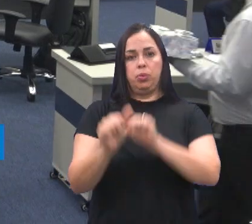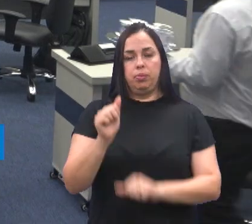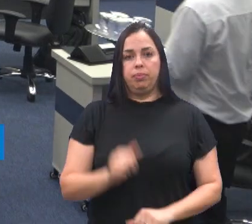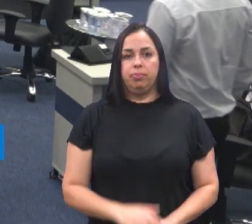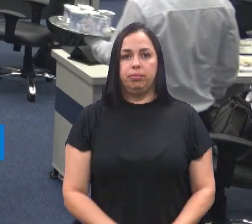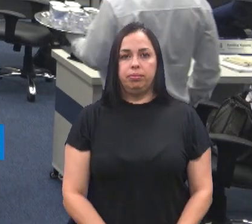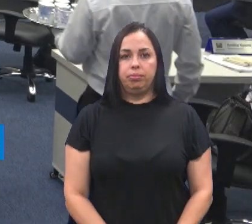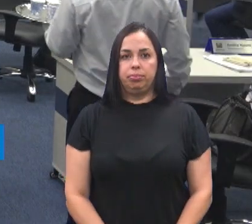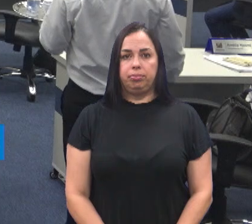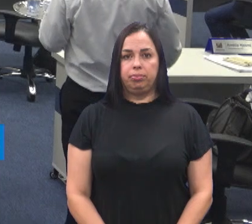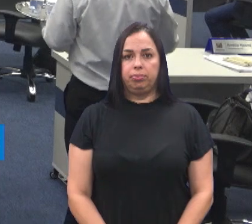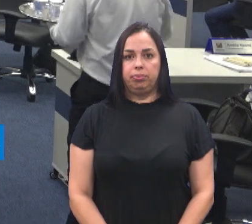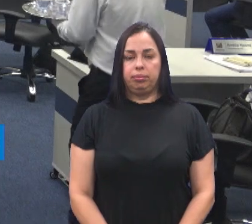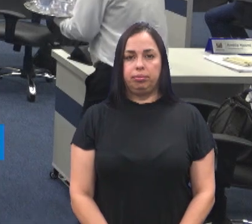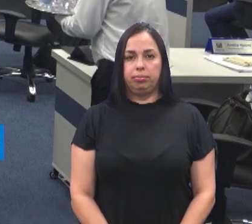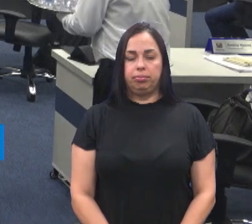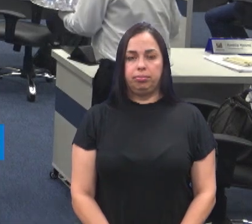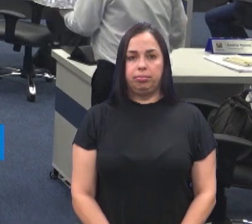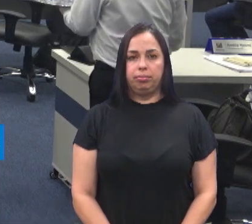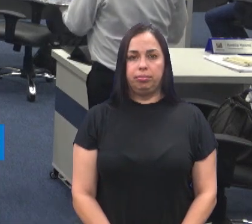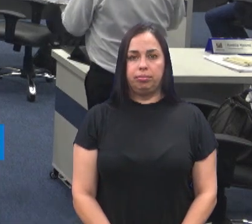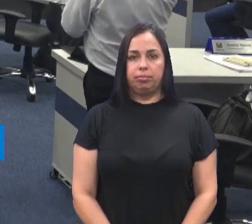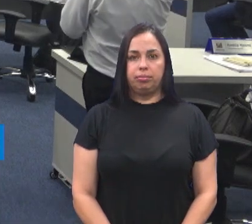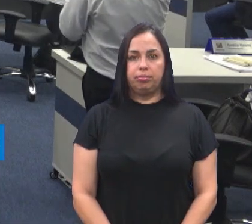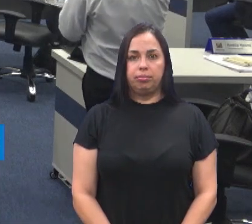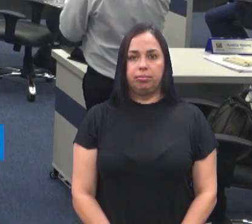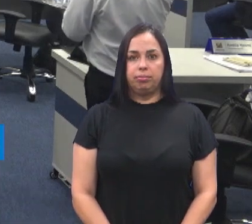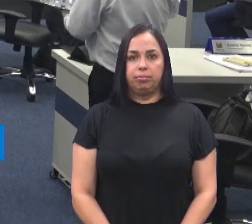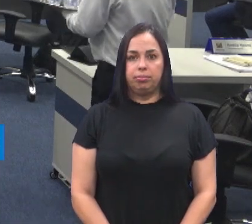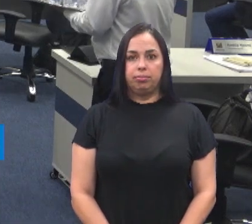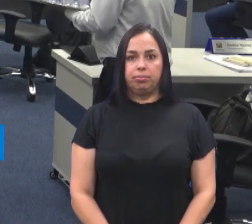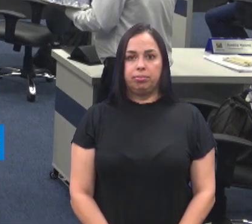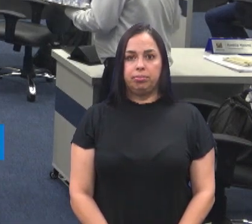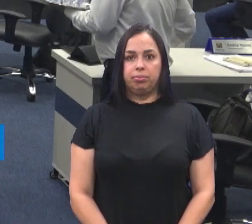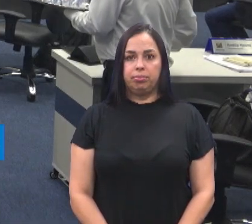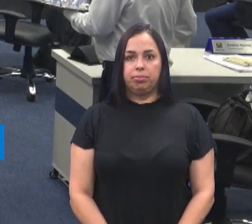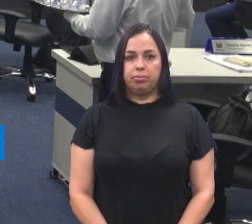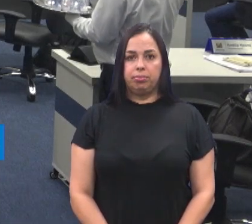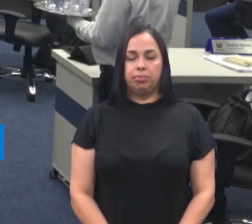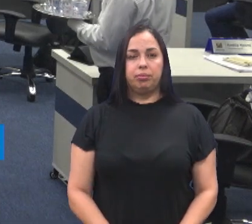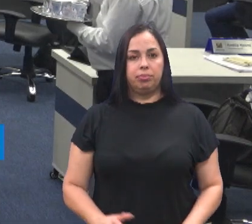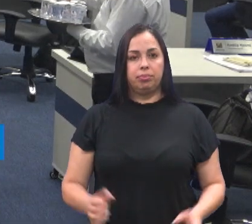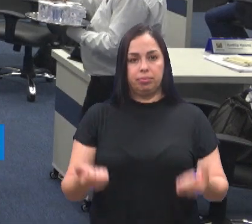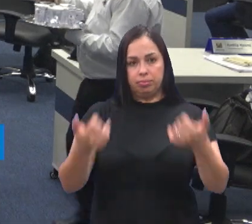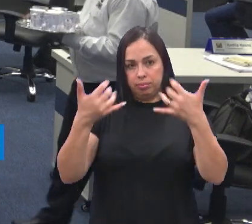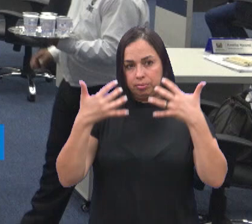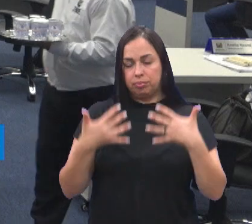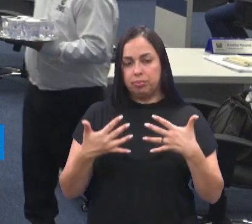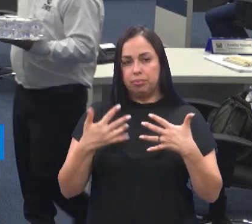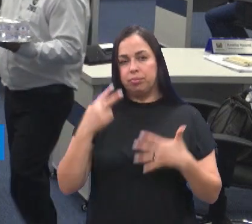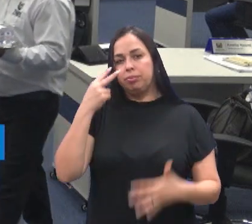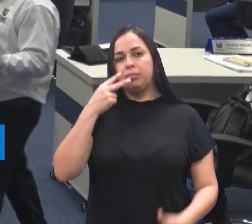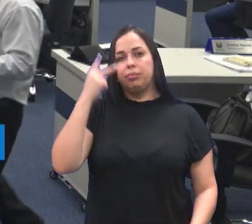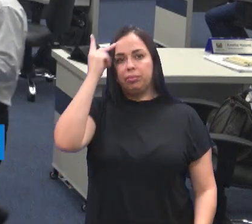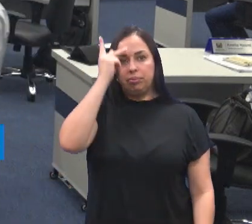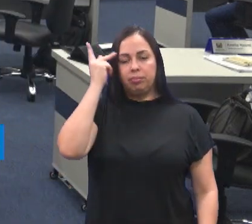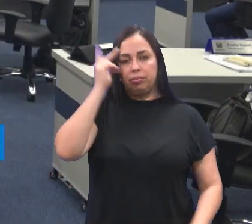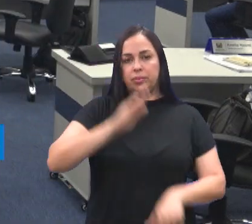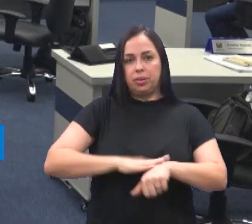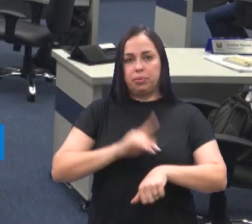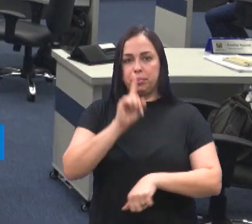Posso falar depois disso aí? Ou não pode? Por 6 horas já? Justificativa de votação, vereador Fernando Petiti, por tempo de 1